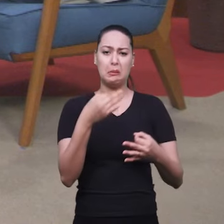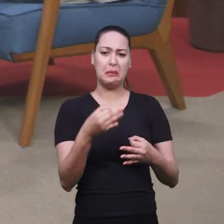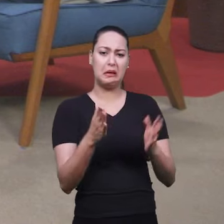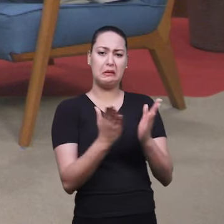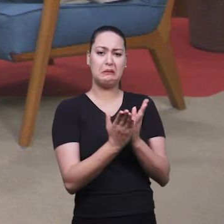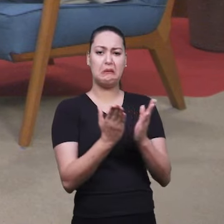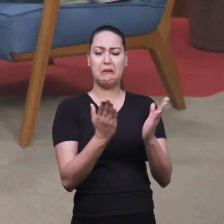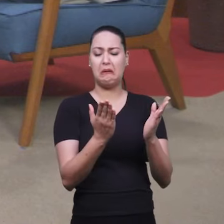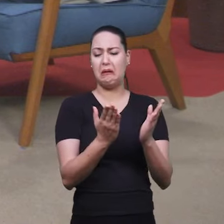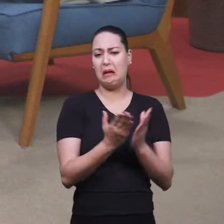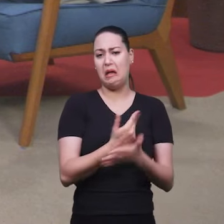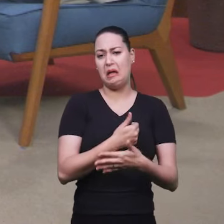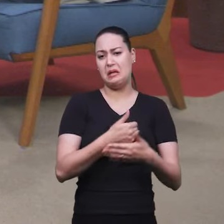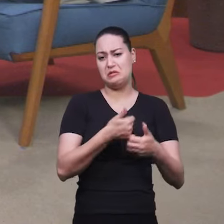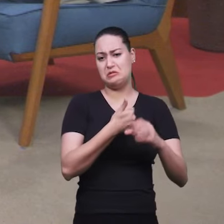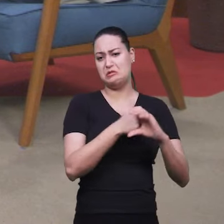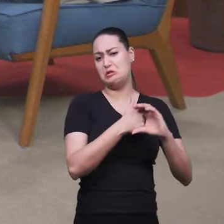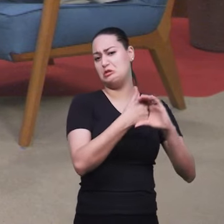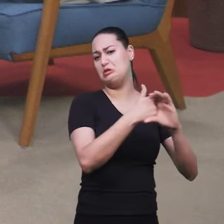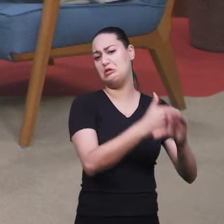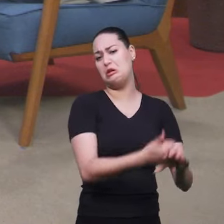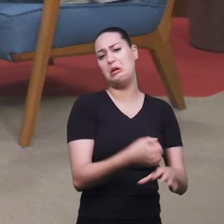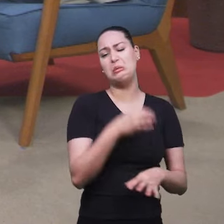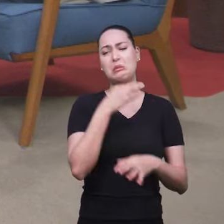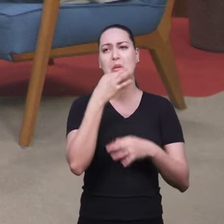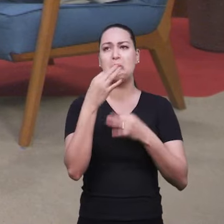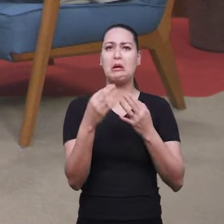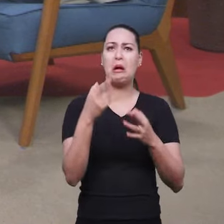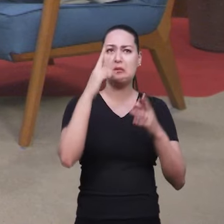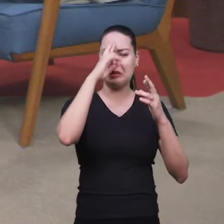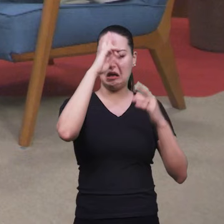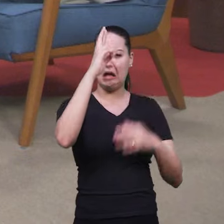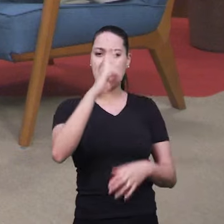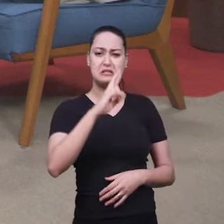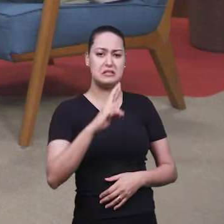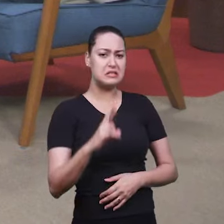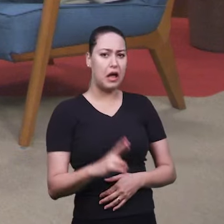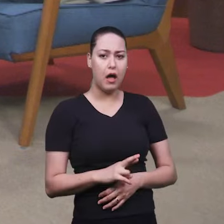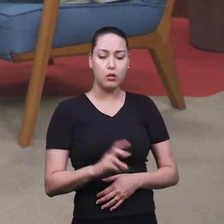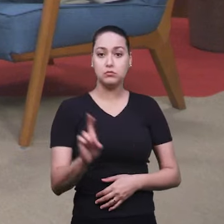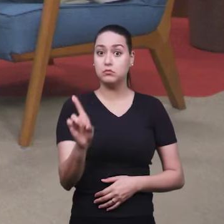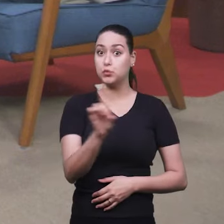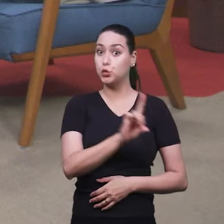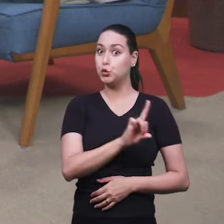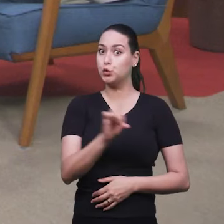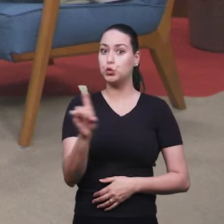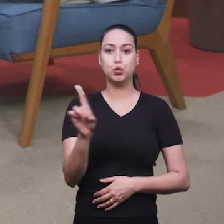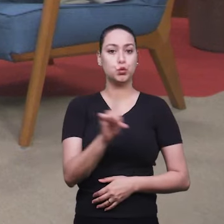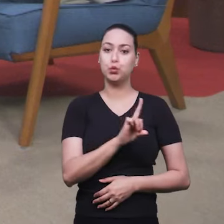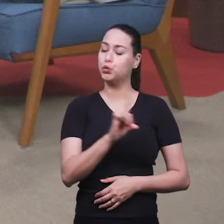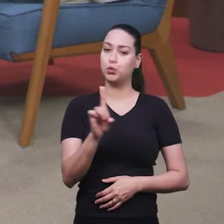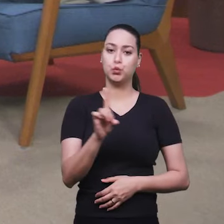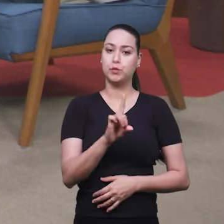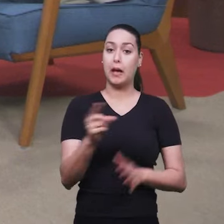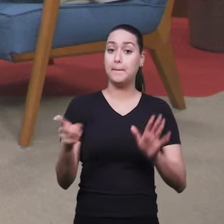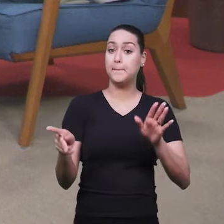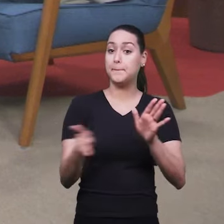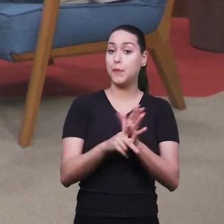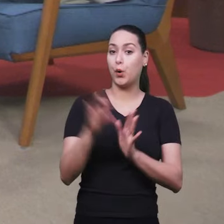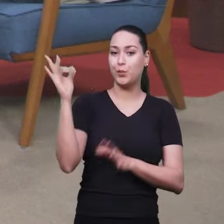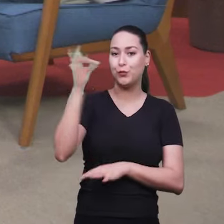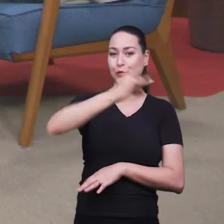uma crença qualquer, de um argumento racional humano, não. É um selo do Espírito